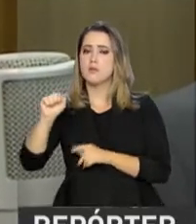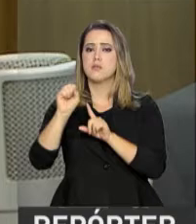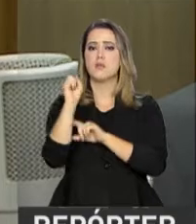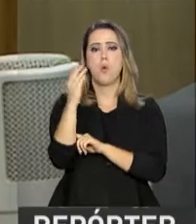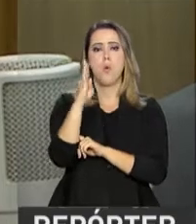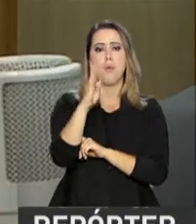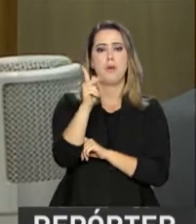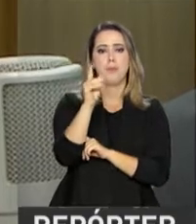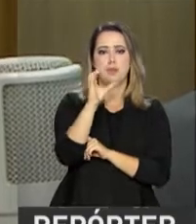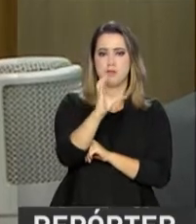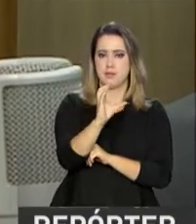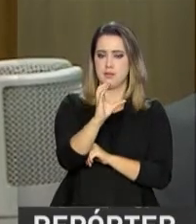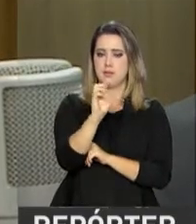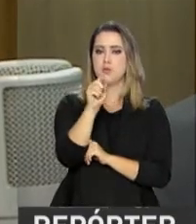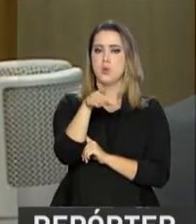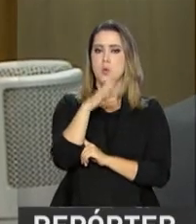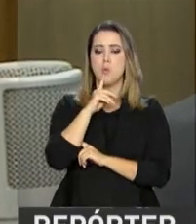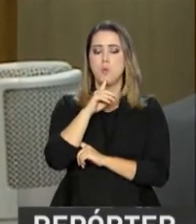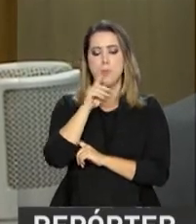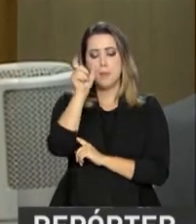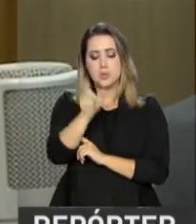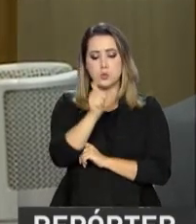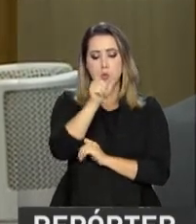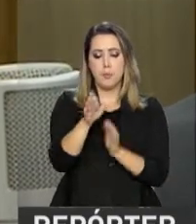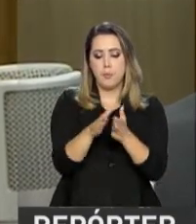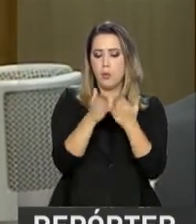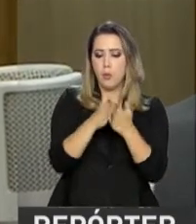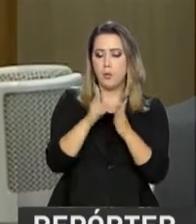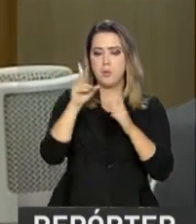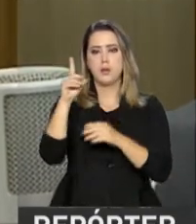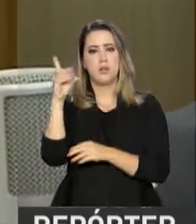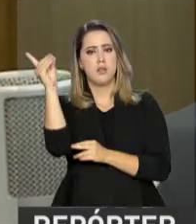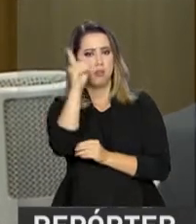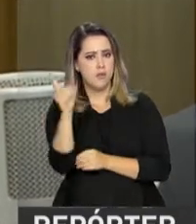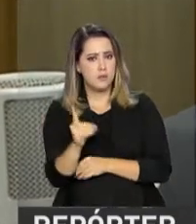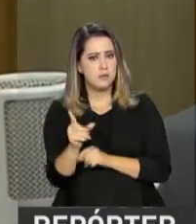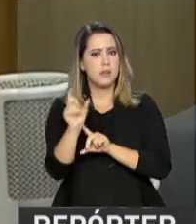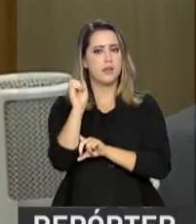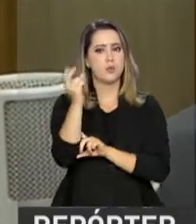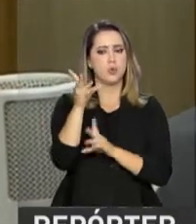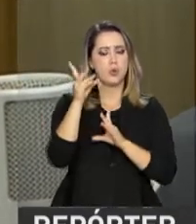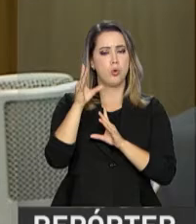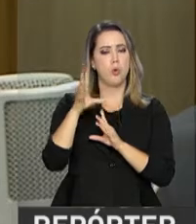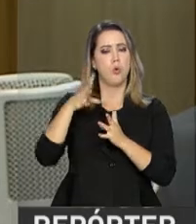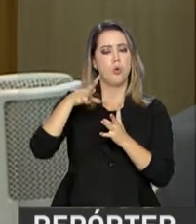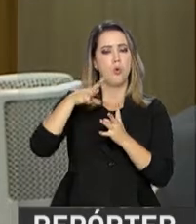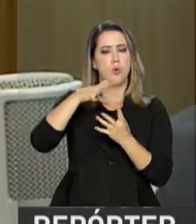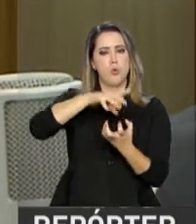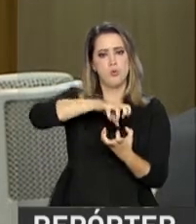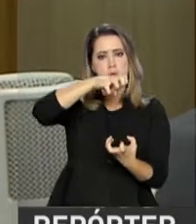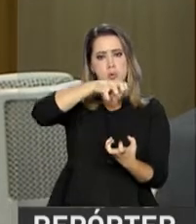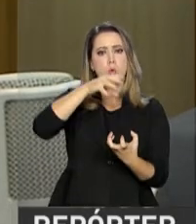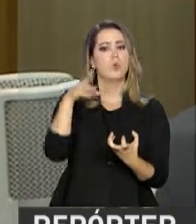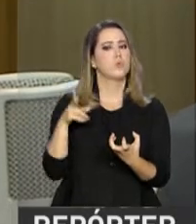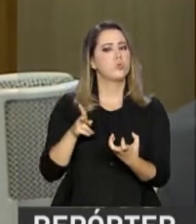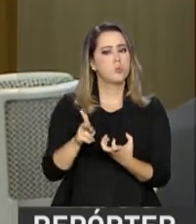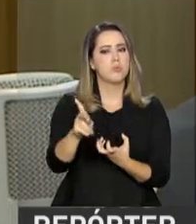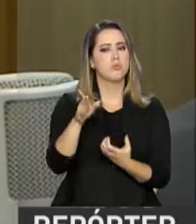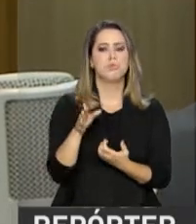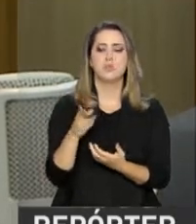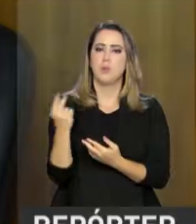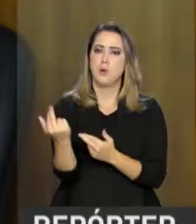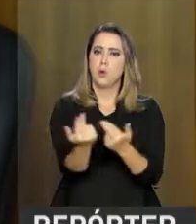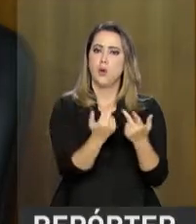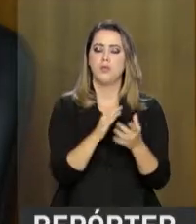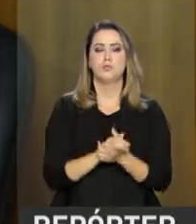também voltado à população mais carente seja deficiente seja idoso também permanece tudo exatamente igual ao de acordo com as regras atuais